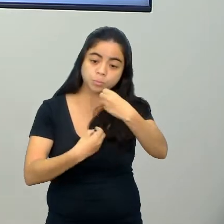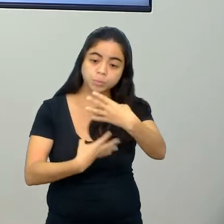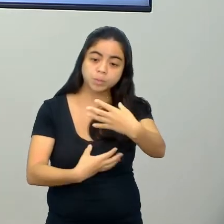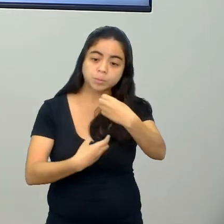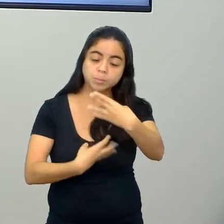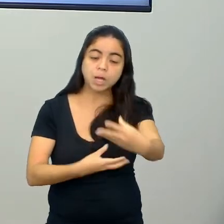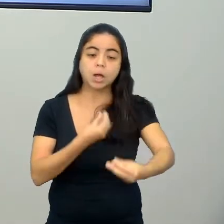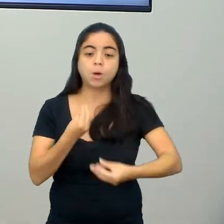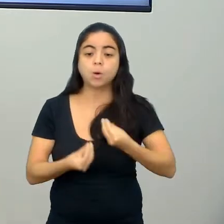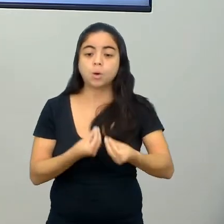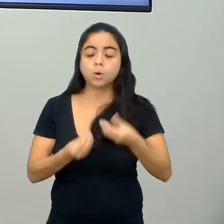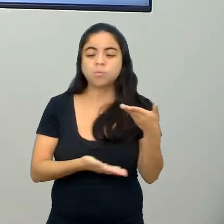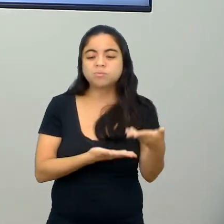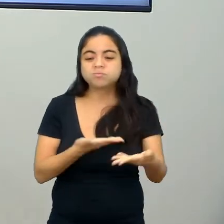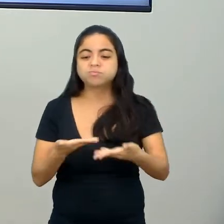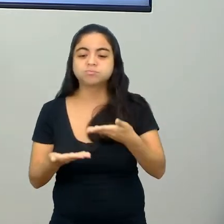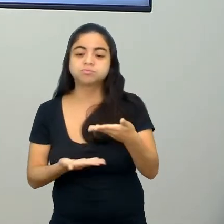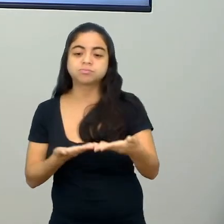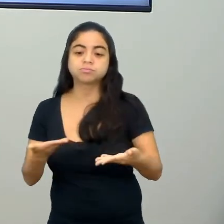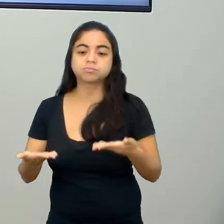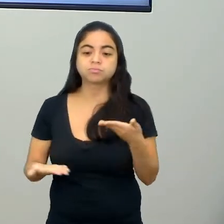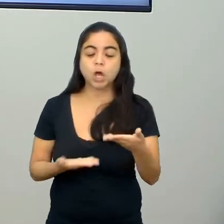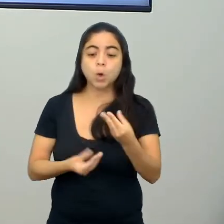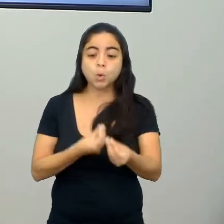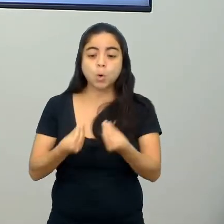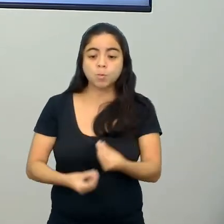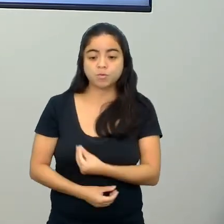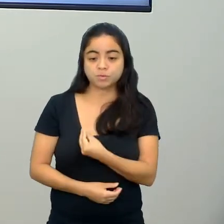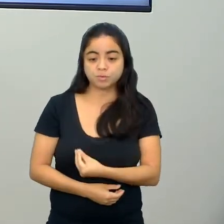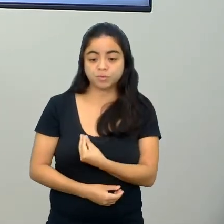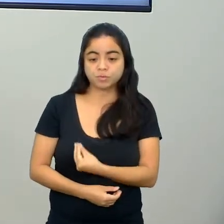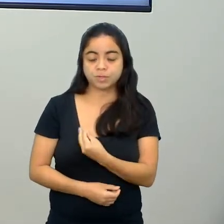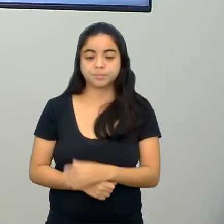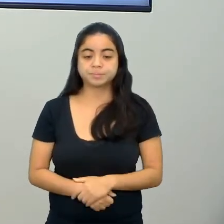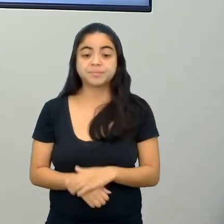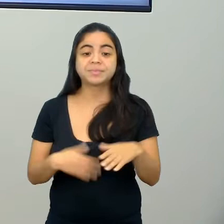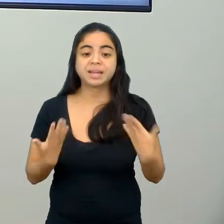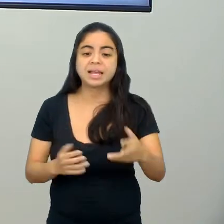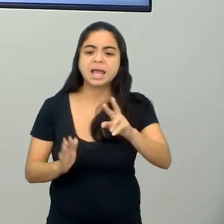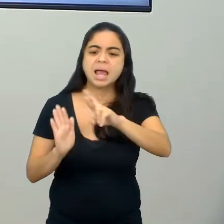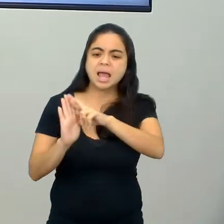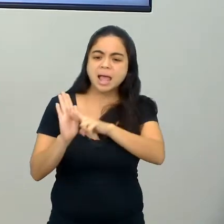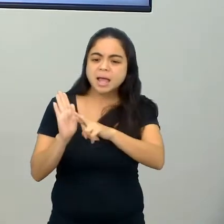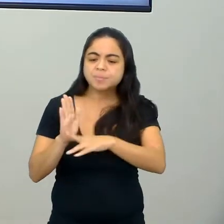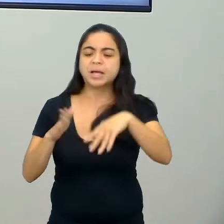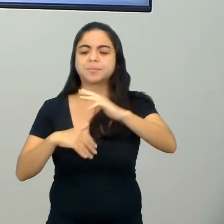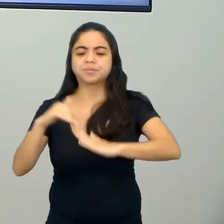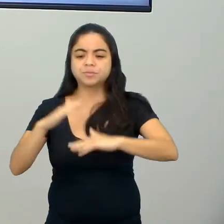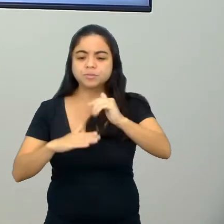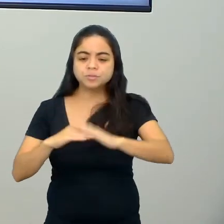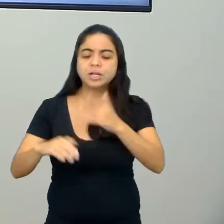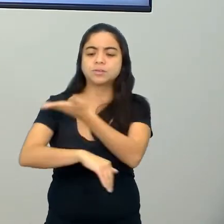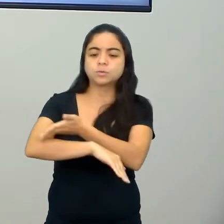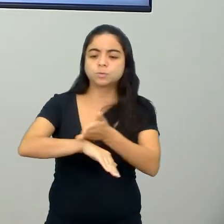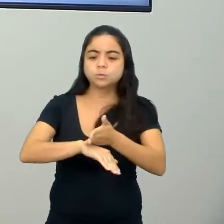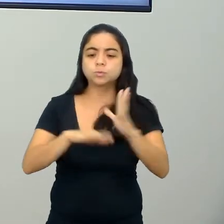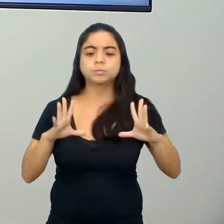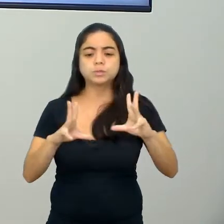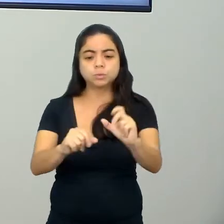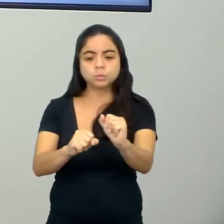como lidar com a sociedade, como conviver em sociedade. Hábitos, regras, convívios,